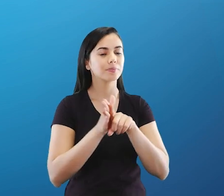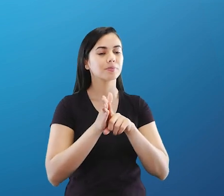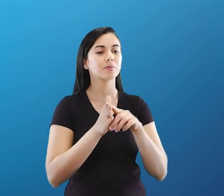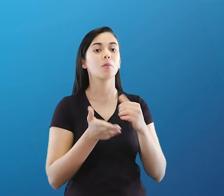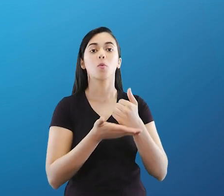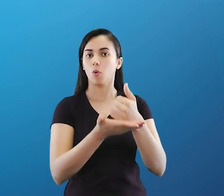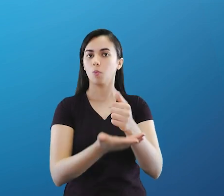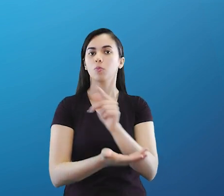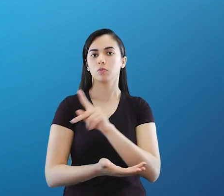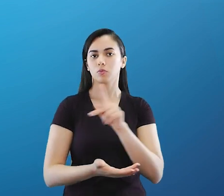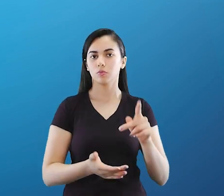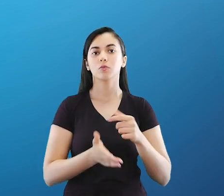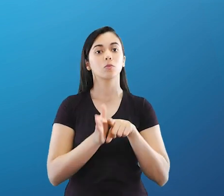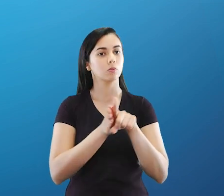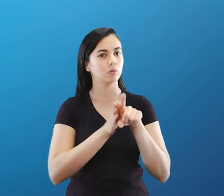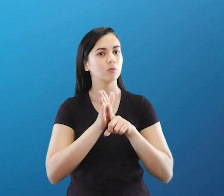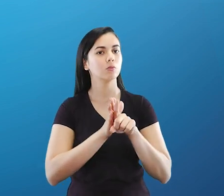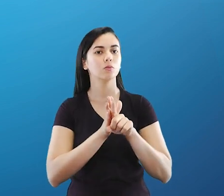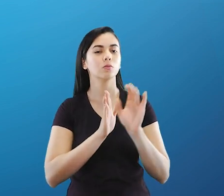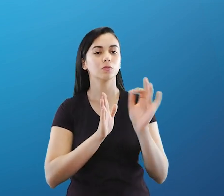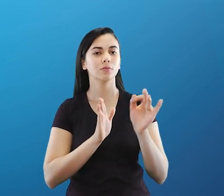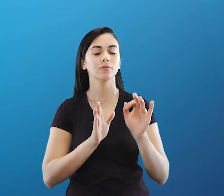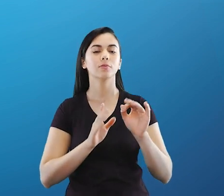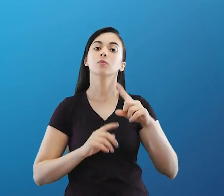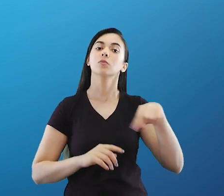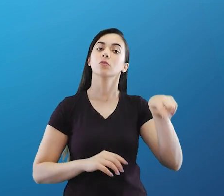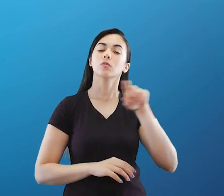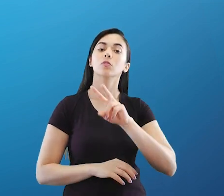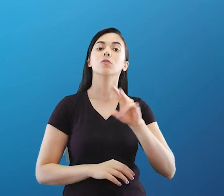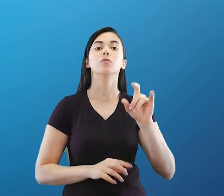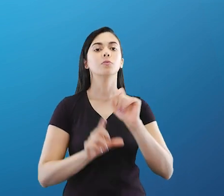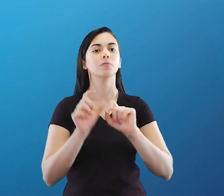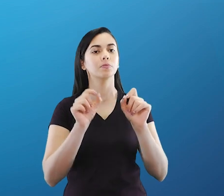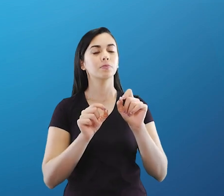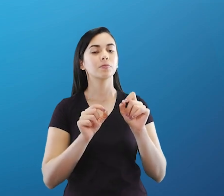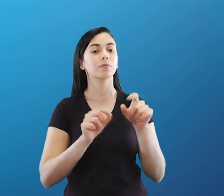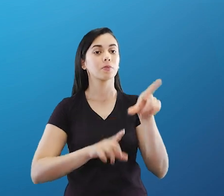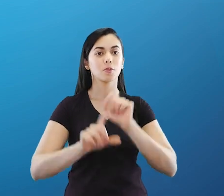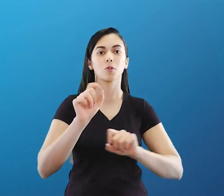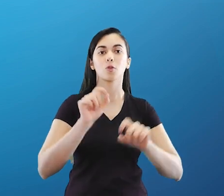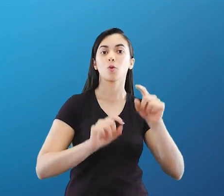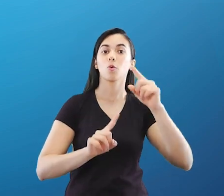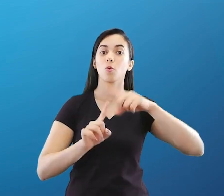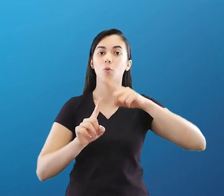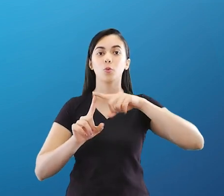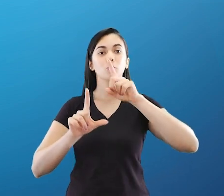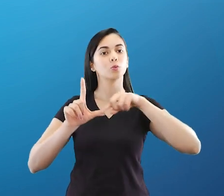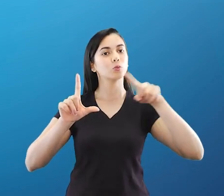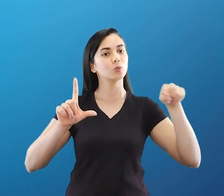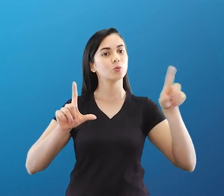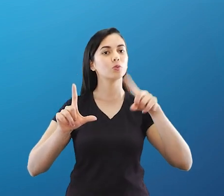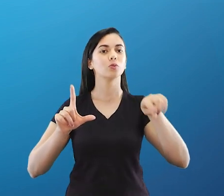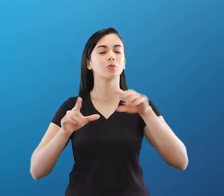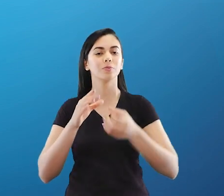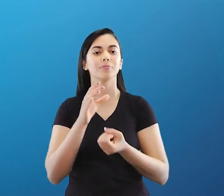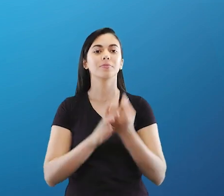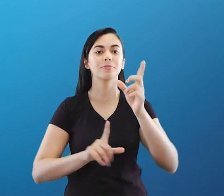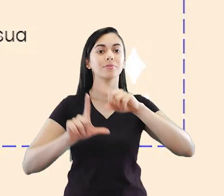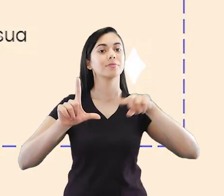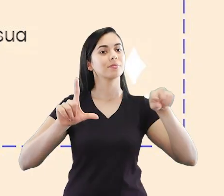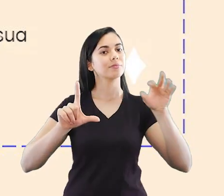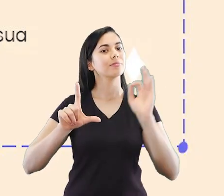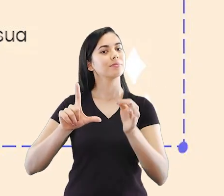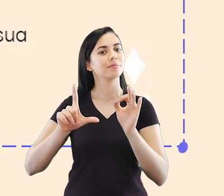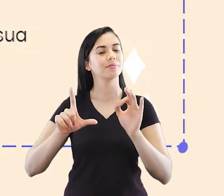sua professora ou do seu professor, você vai escolher um tipo de gráfico e vai montar um gráfico para a gente, tá? Você